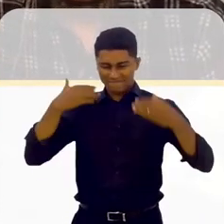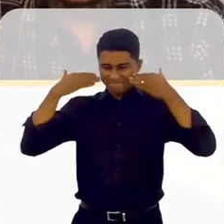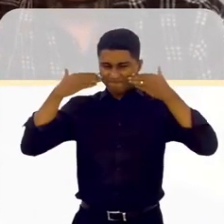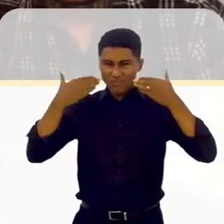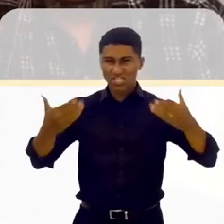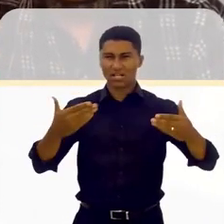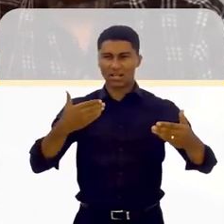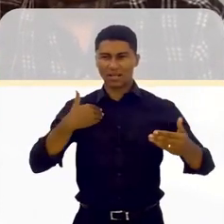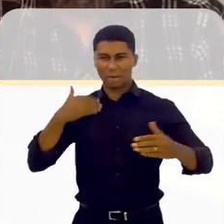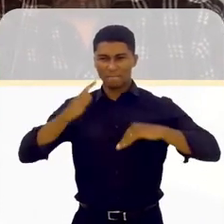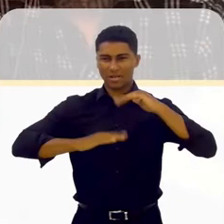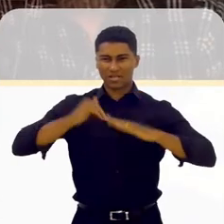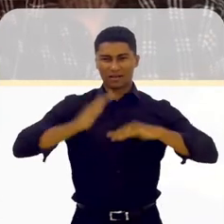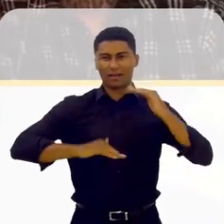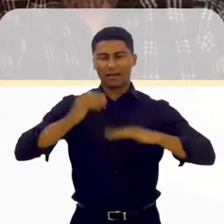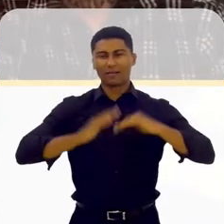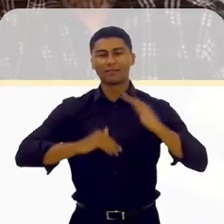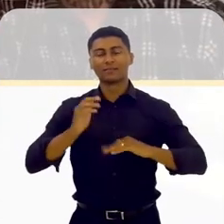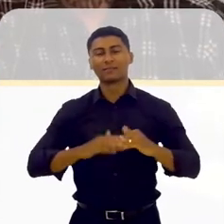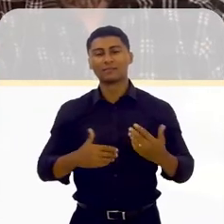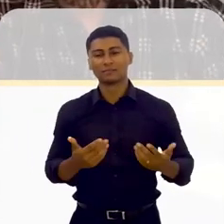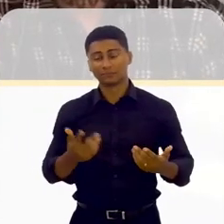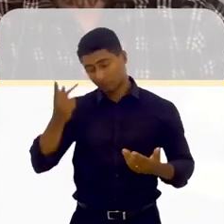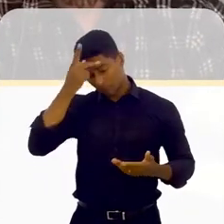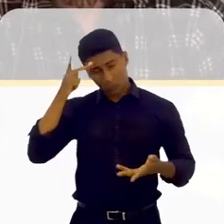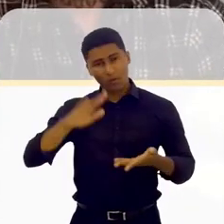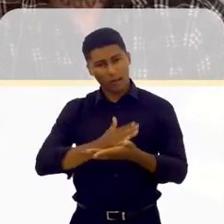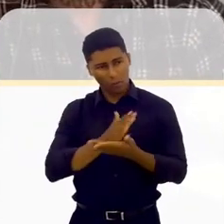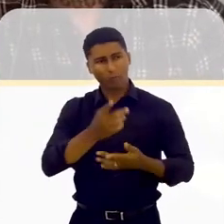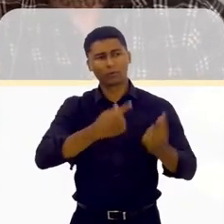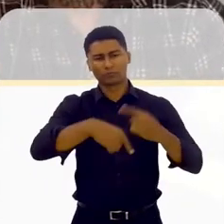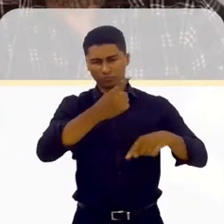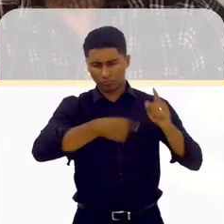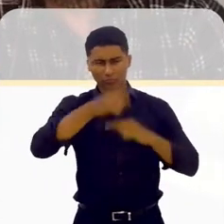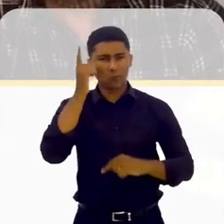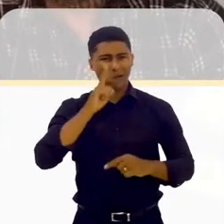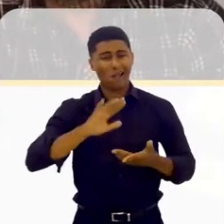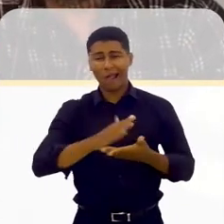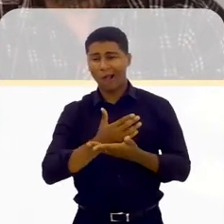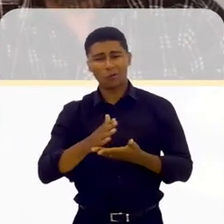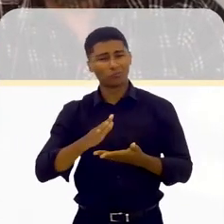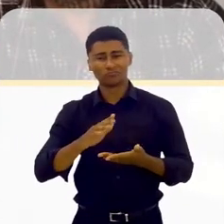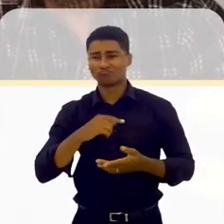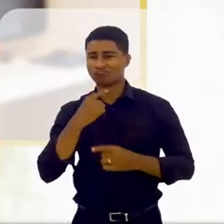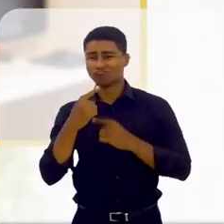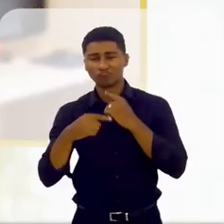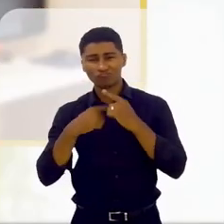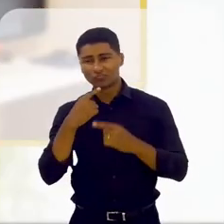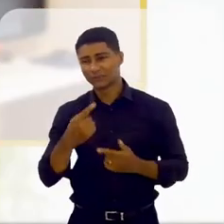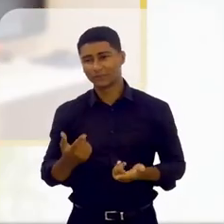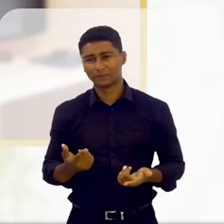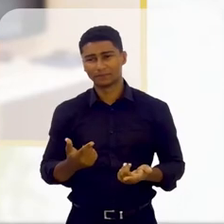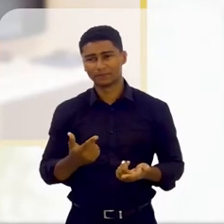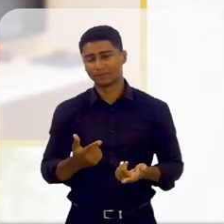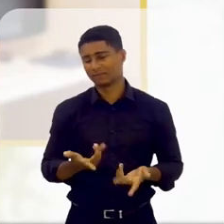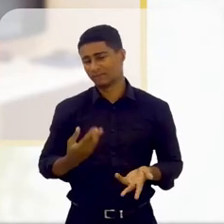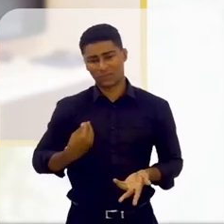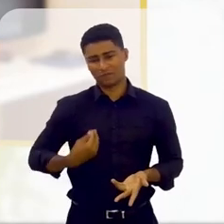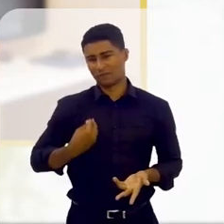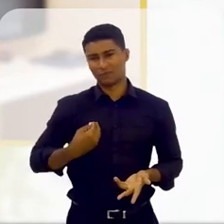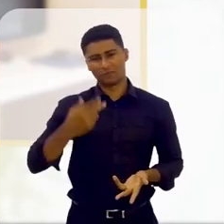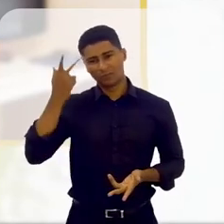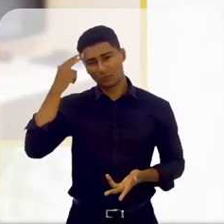mostrar o que eu faço de melhor. Tem gente que se dá bem, tem gente que não se dá bem, como tudo na